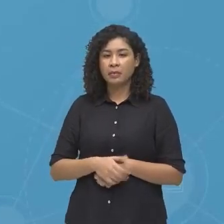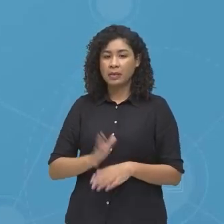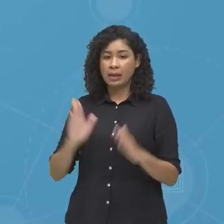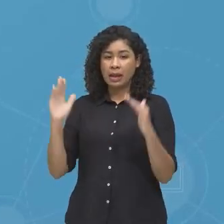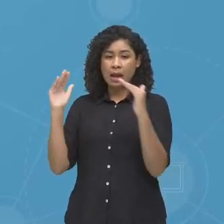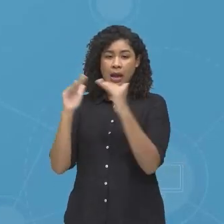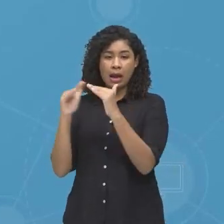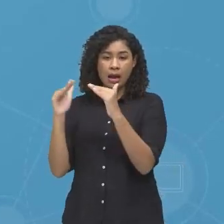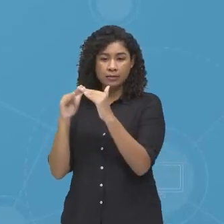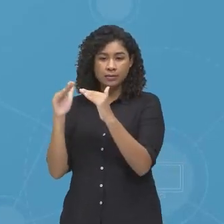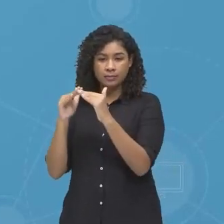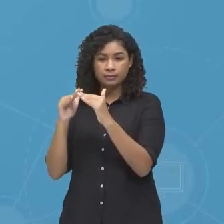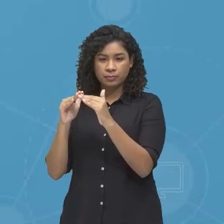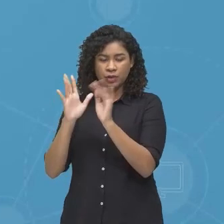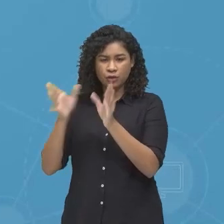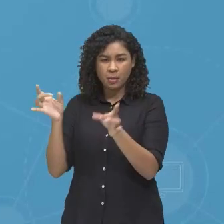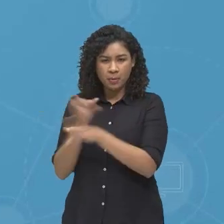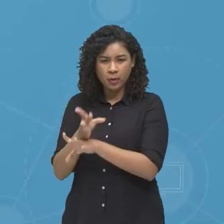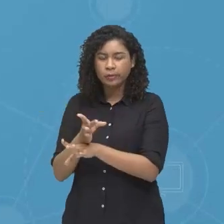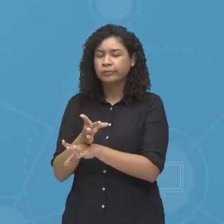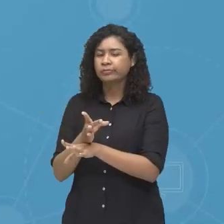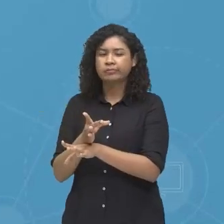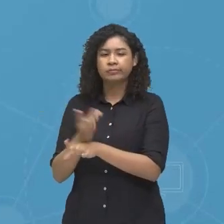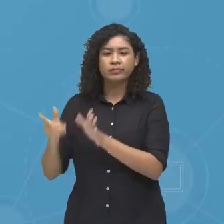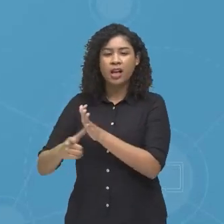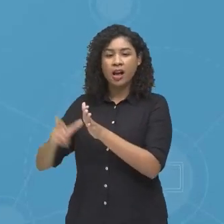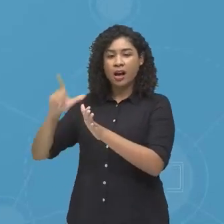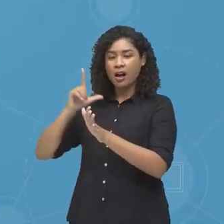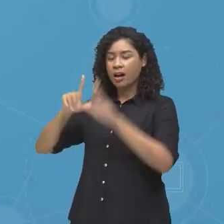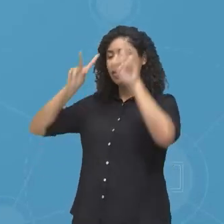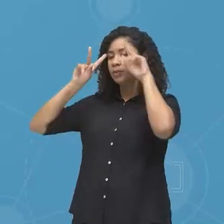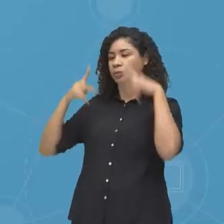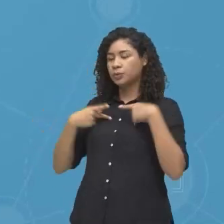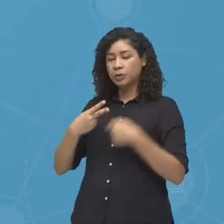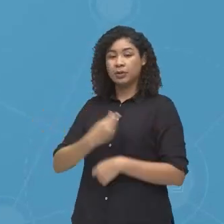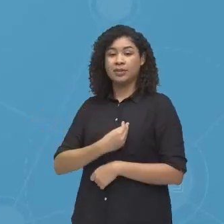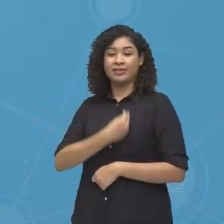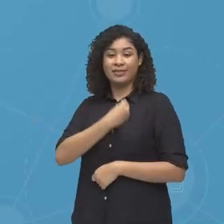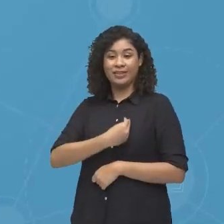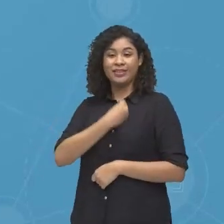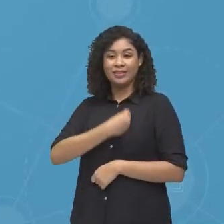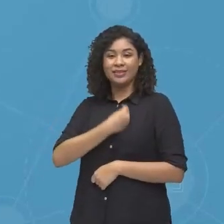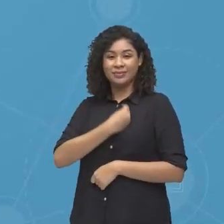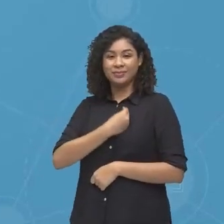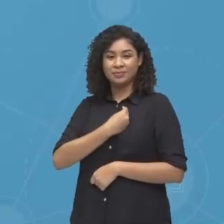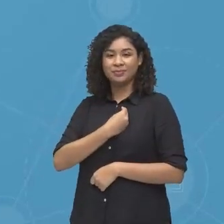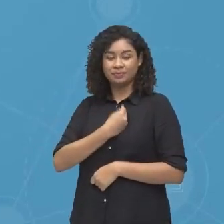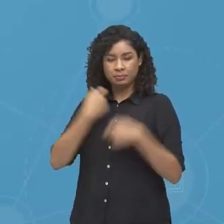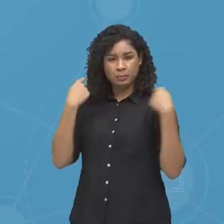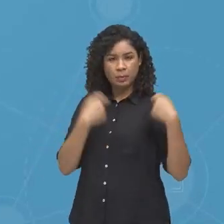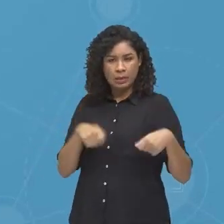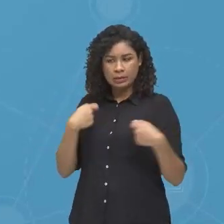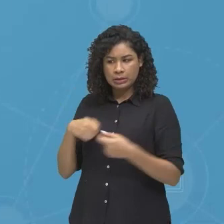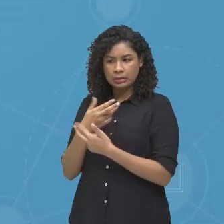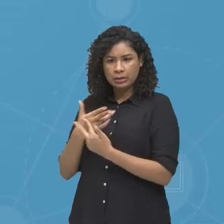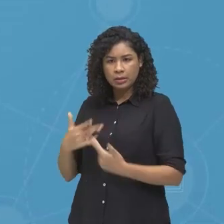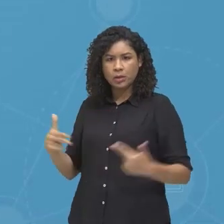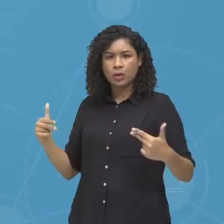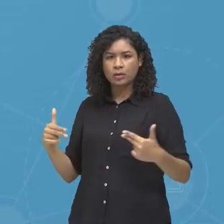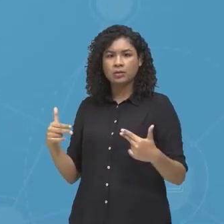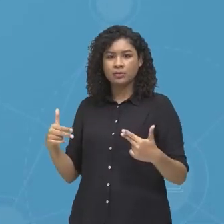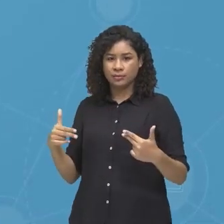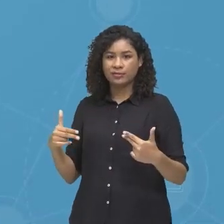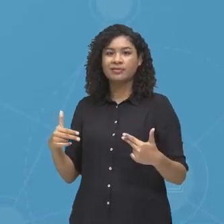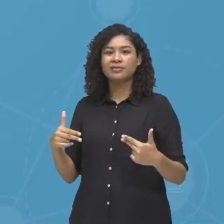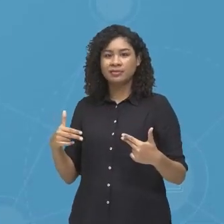construída porque nós existimos. E nós existimos porque temos demandas, temos necessidades, temos, na